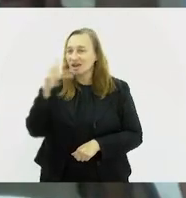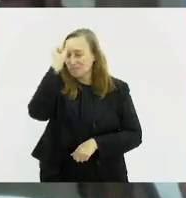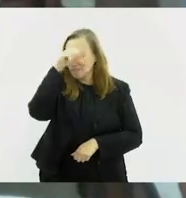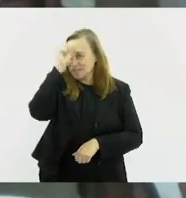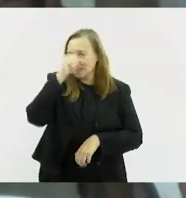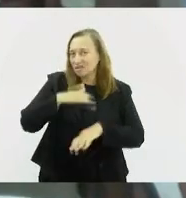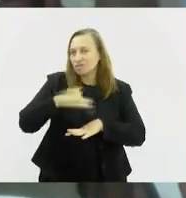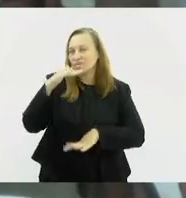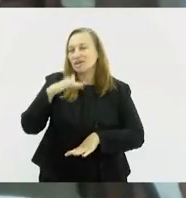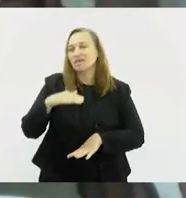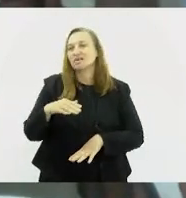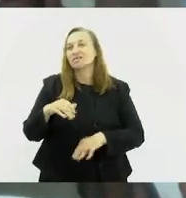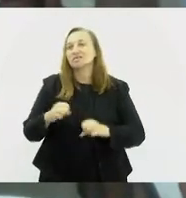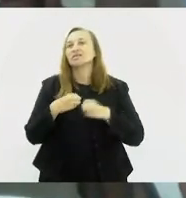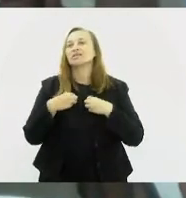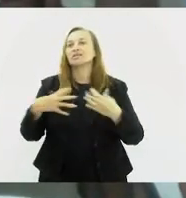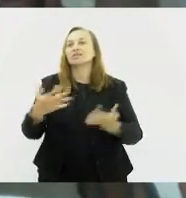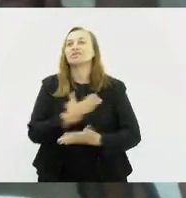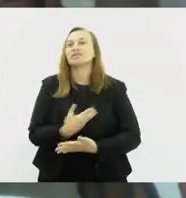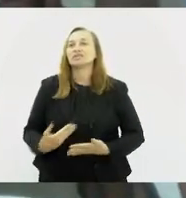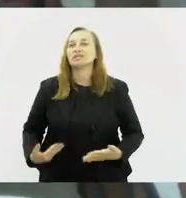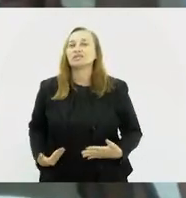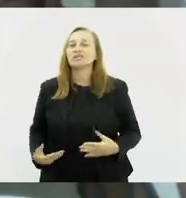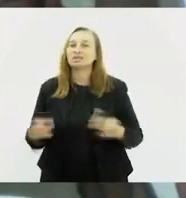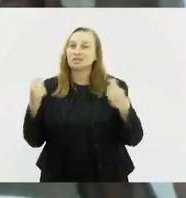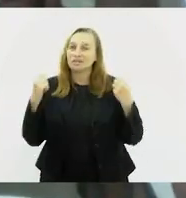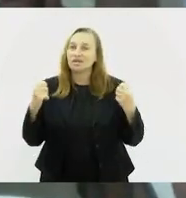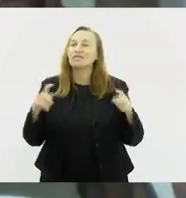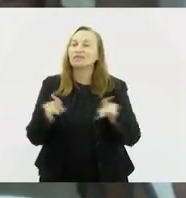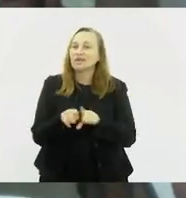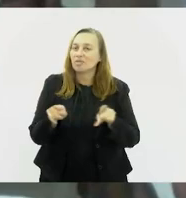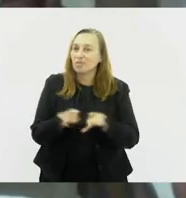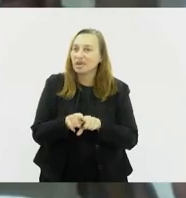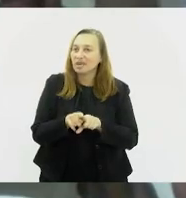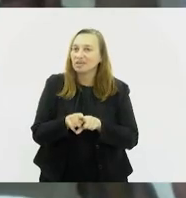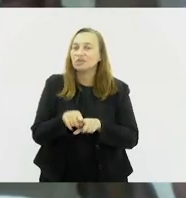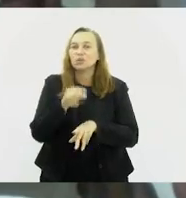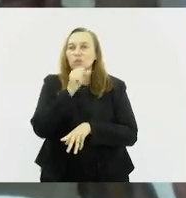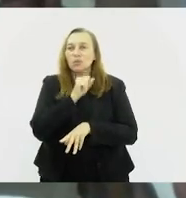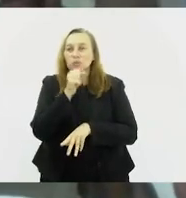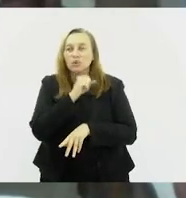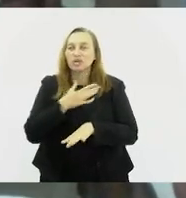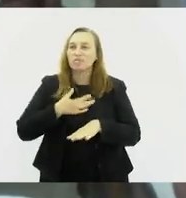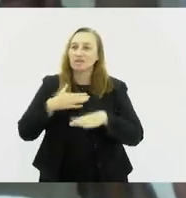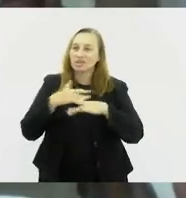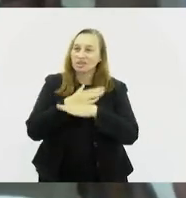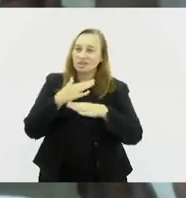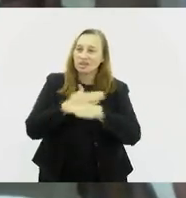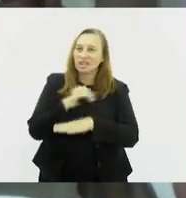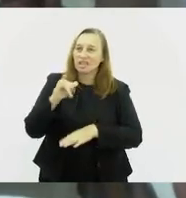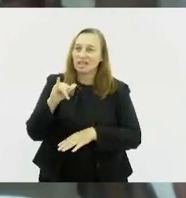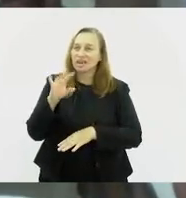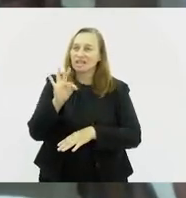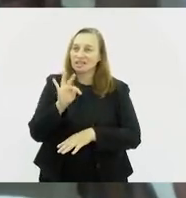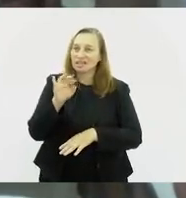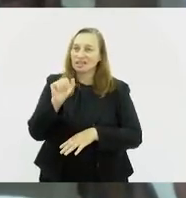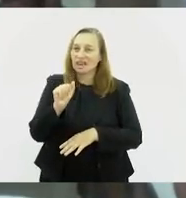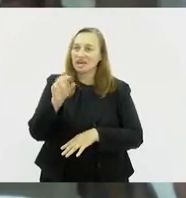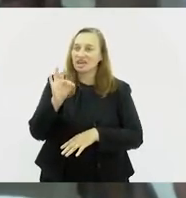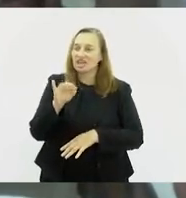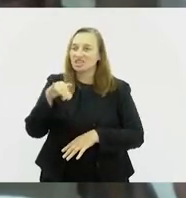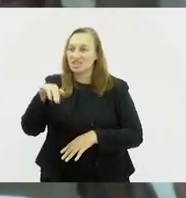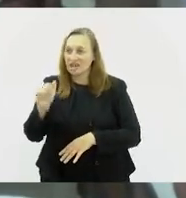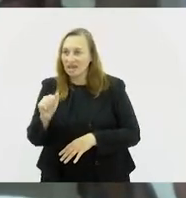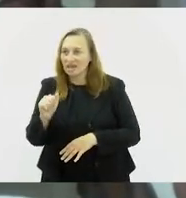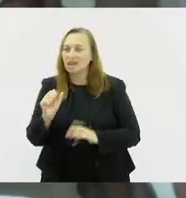muito com essa audiência pública e espero que também os idosos da minha cidade de Itatiaia possam também e